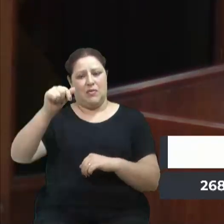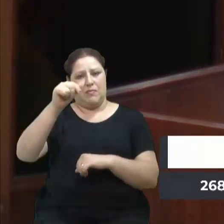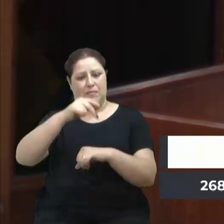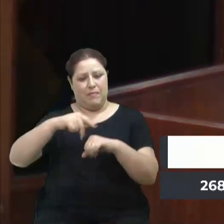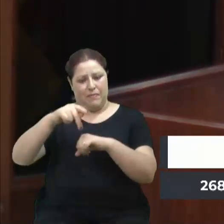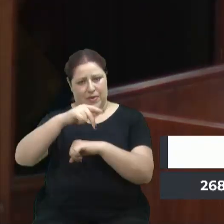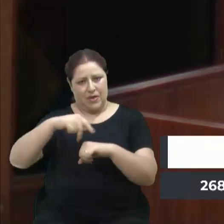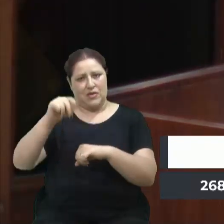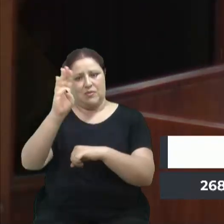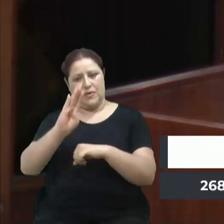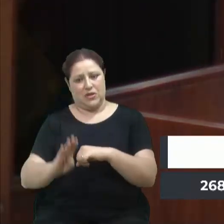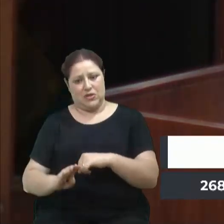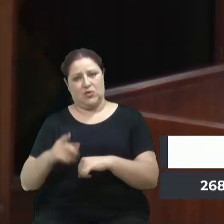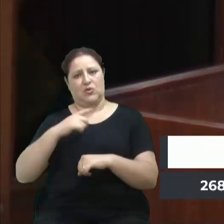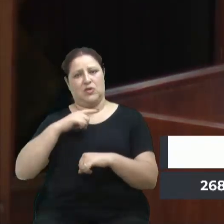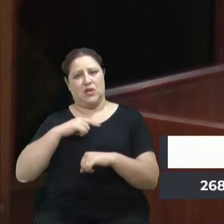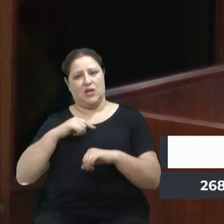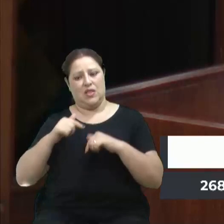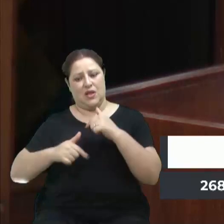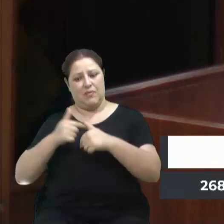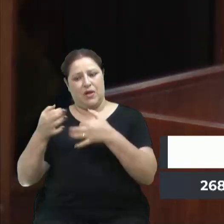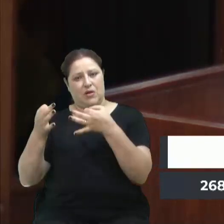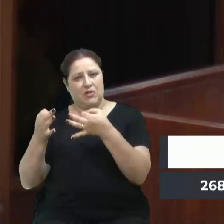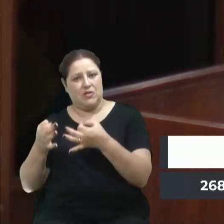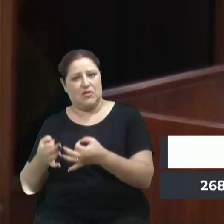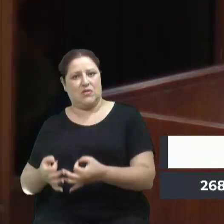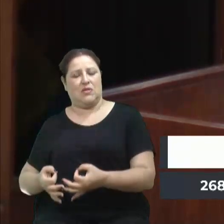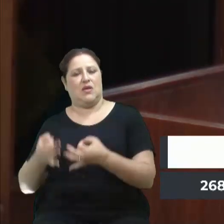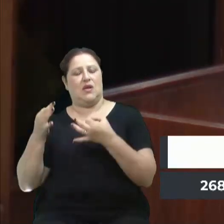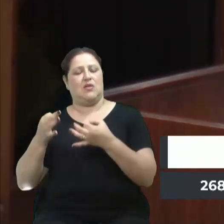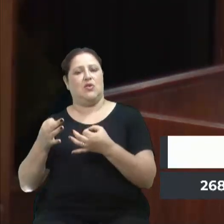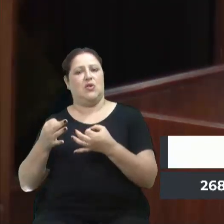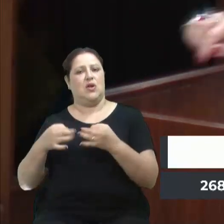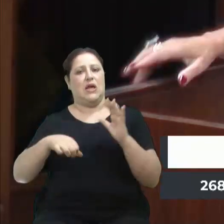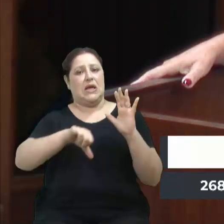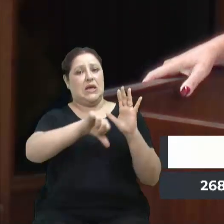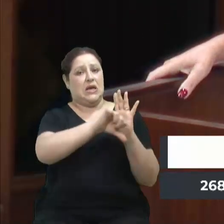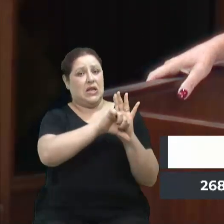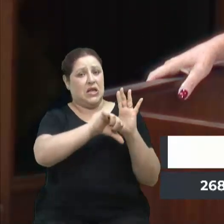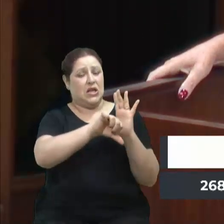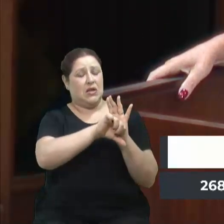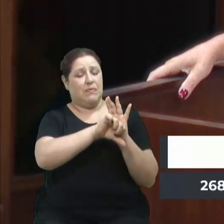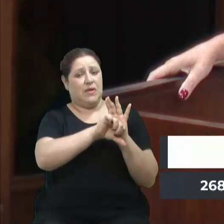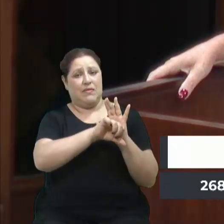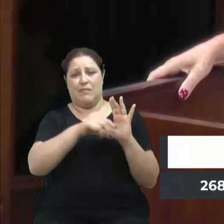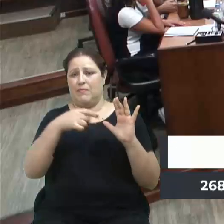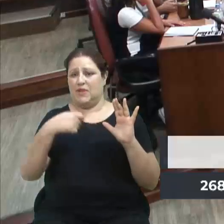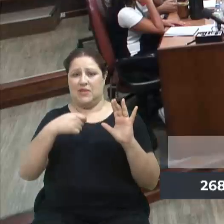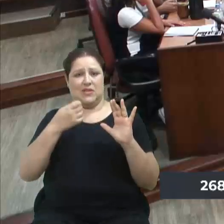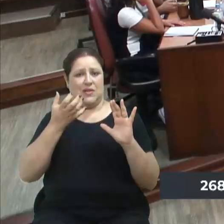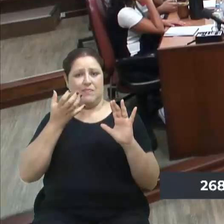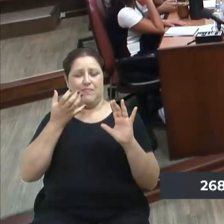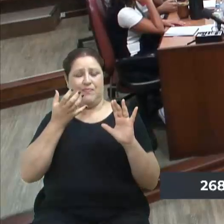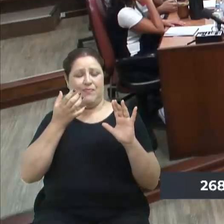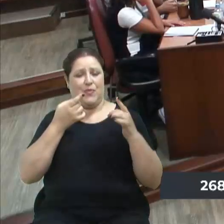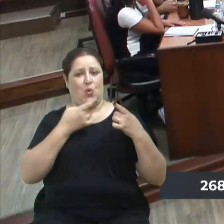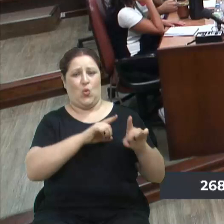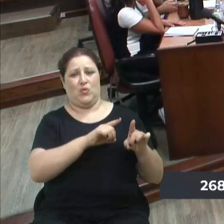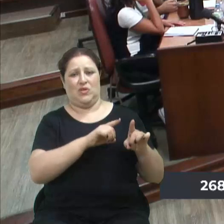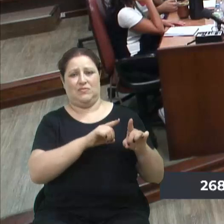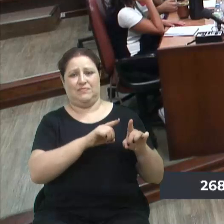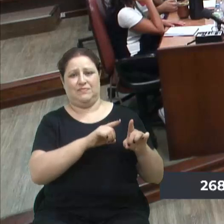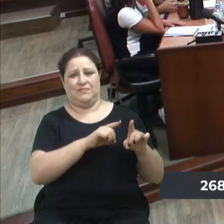país, mas combate a qualquer tipo de crime. Sua parte, vereador Lucas Dil.